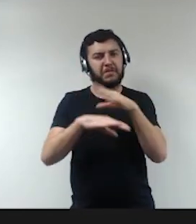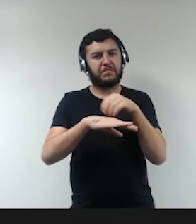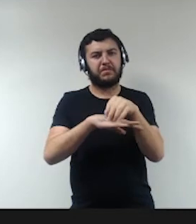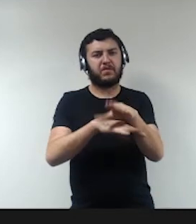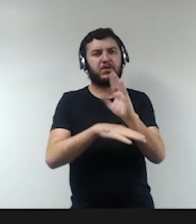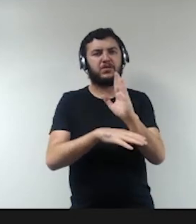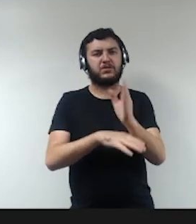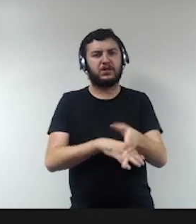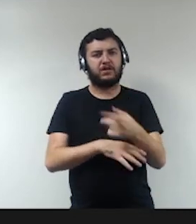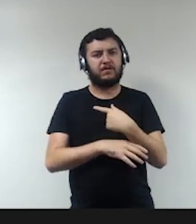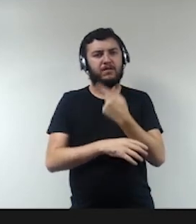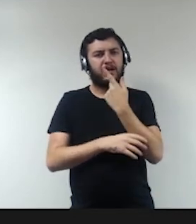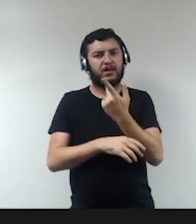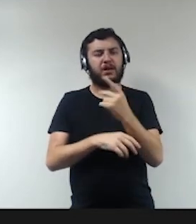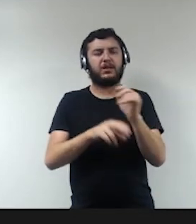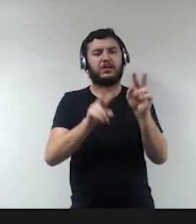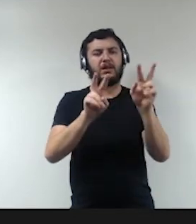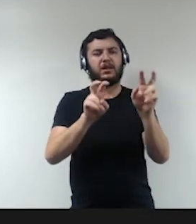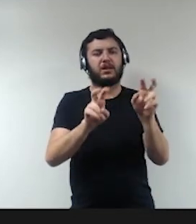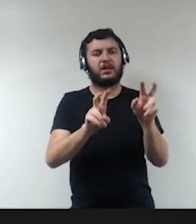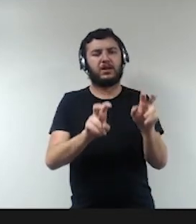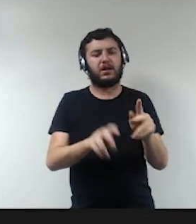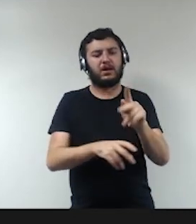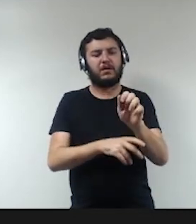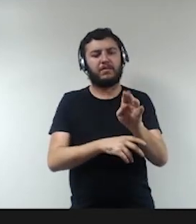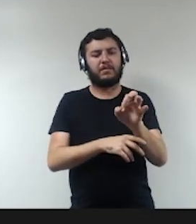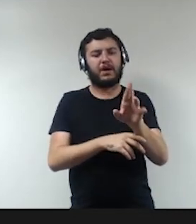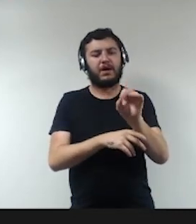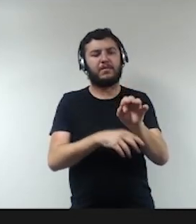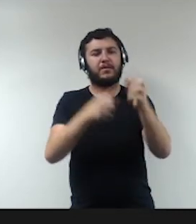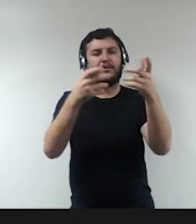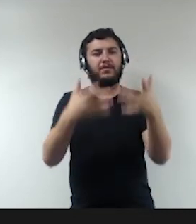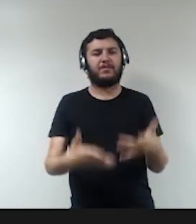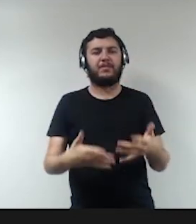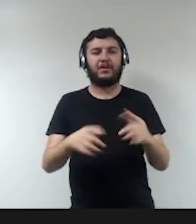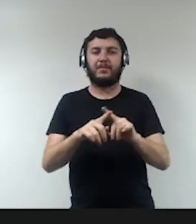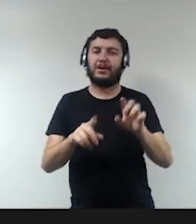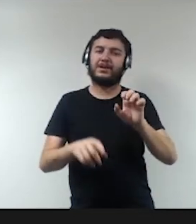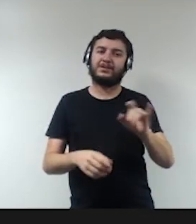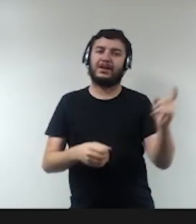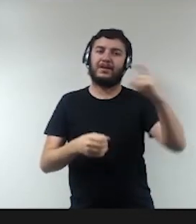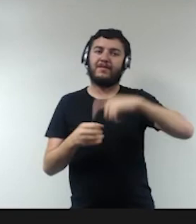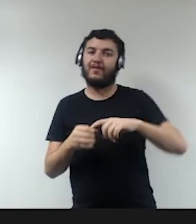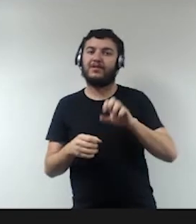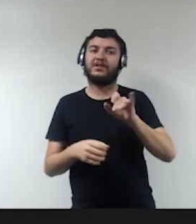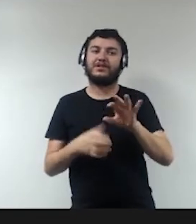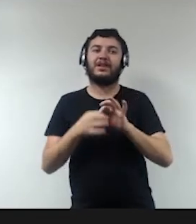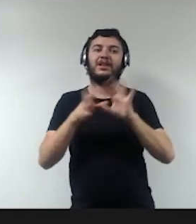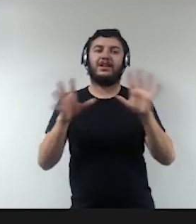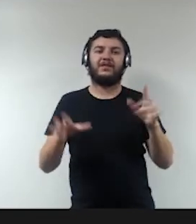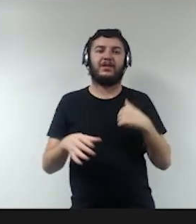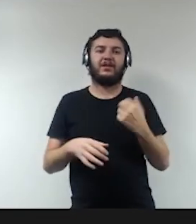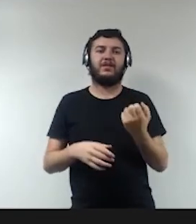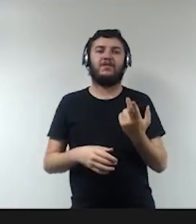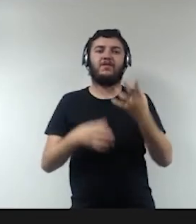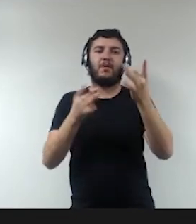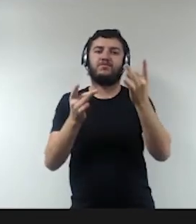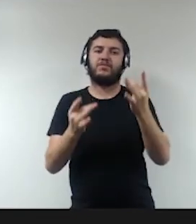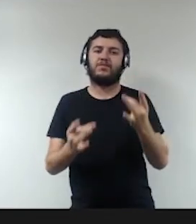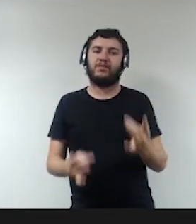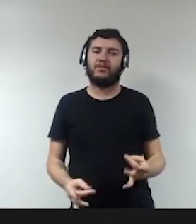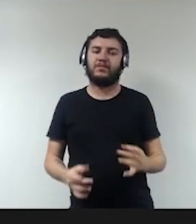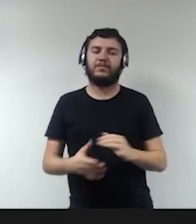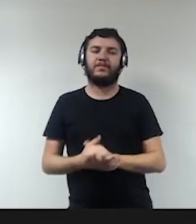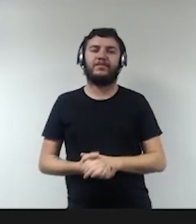todas as questões do Pablo, mas na volta, se eu tiver espaço, eu aprofundo um pouquinho mais.